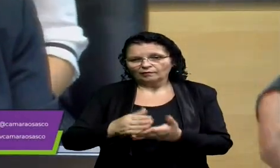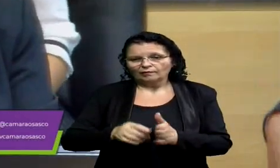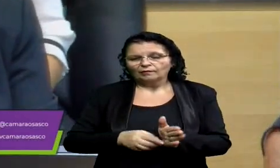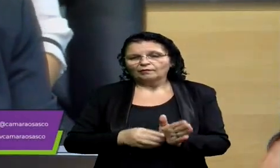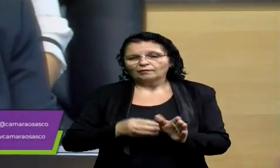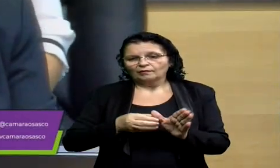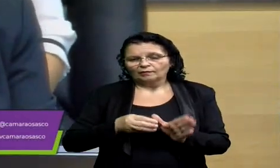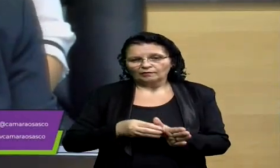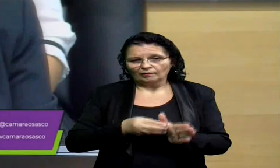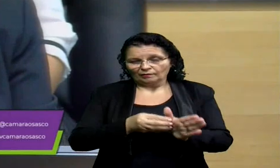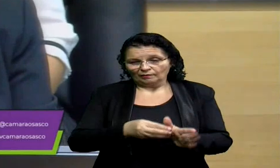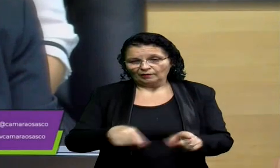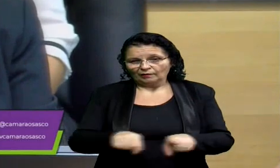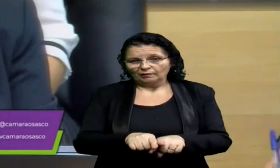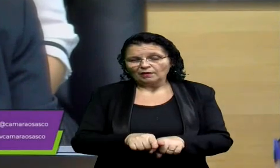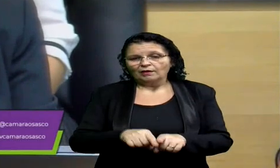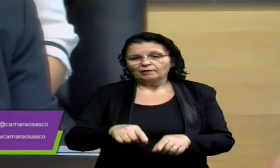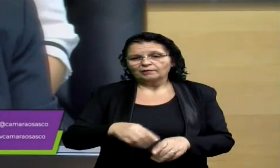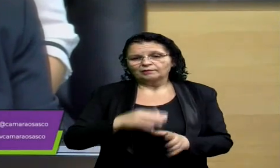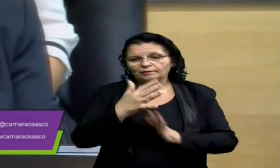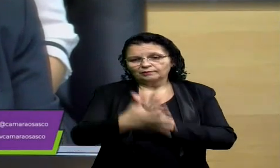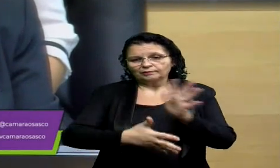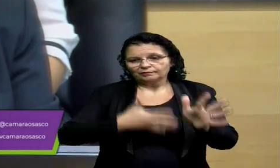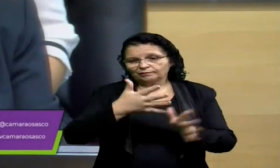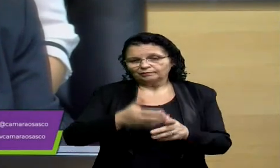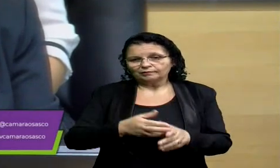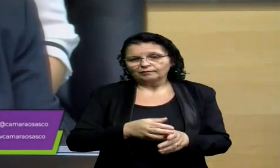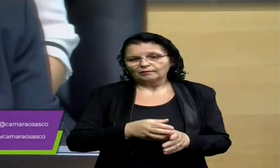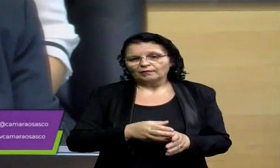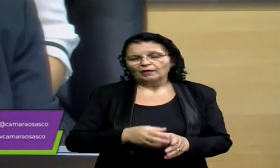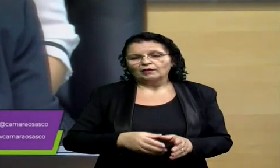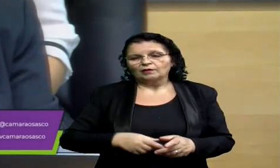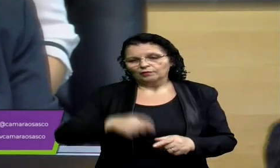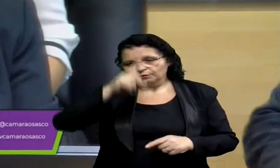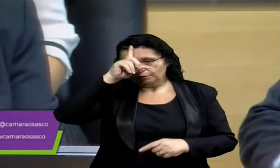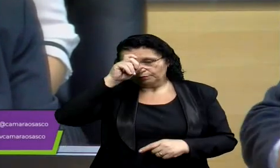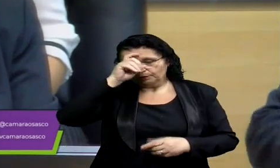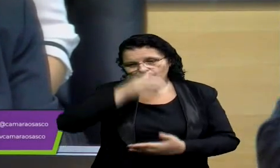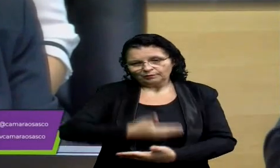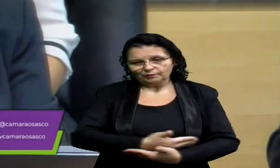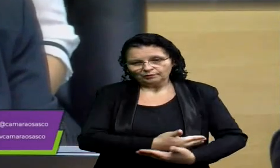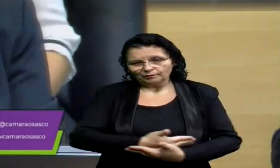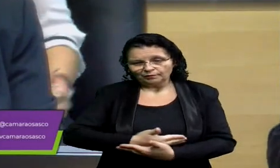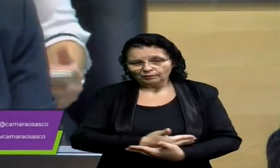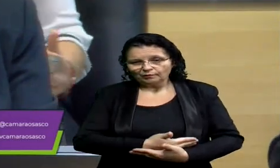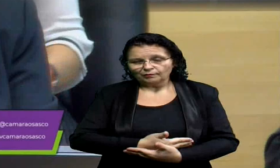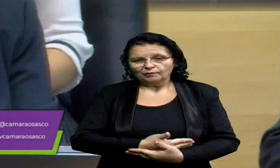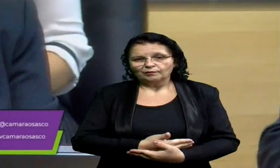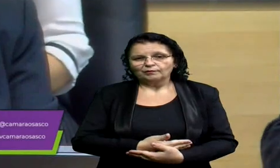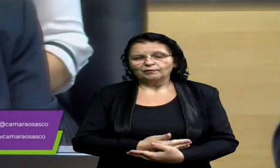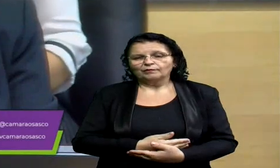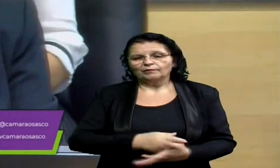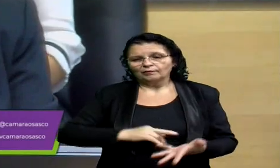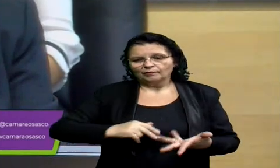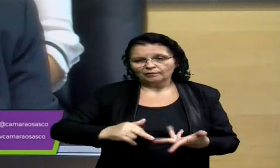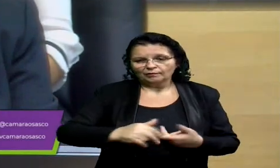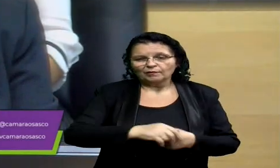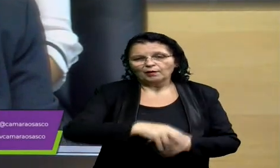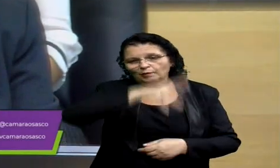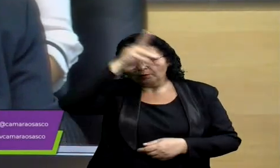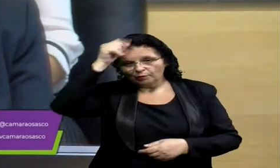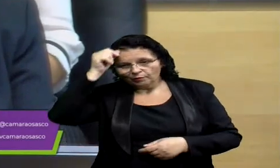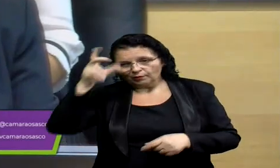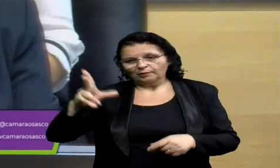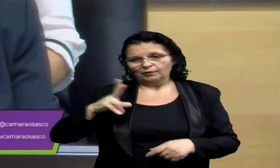intérprete da língua brasileira de sinais libras nas maternidades e estabelecimentos hospitalares com gêneros das redes públicas e